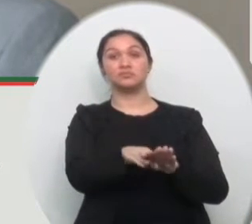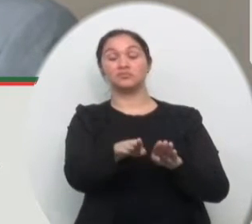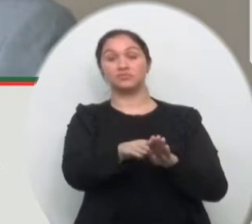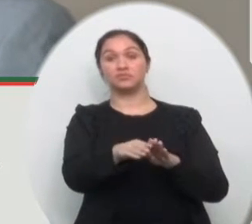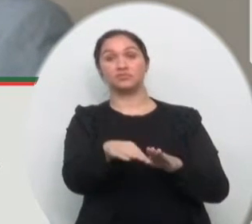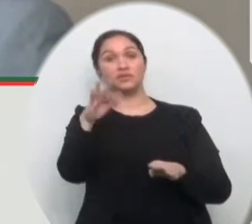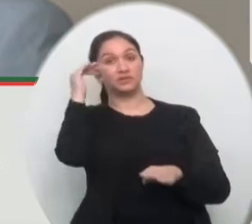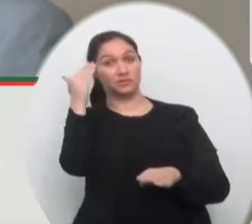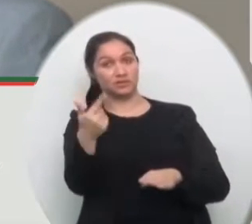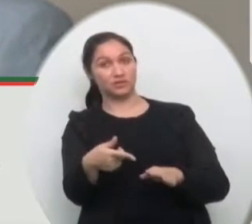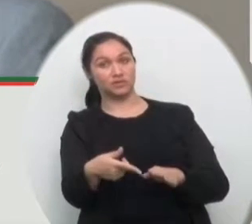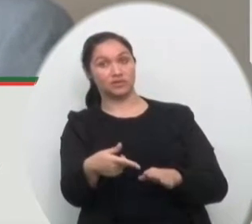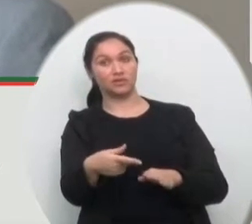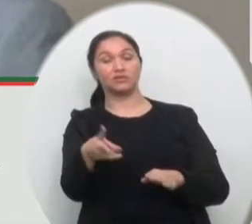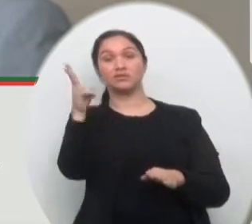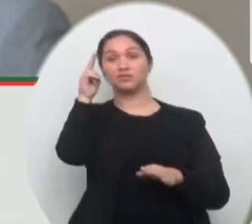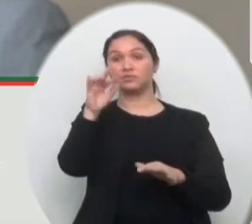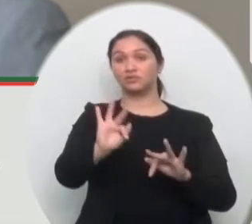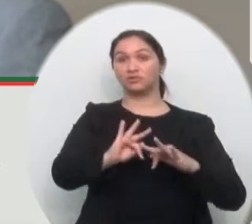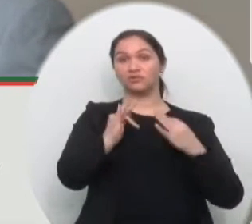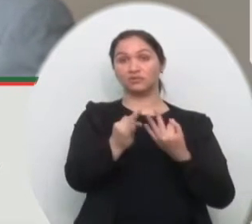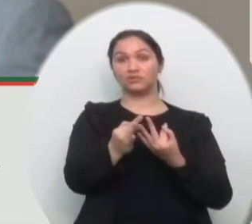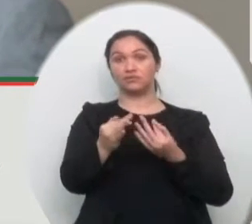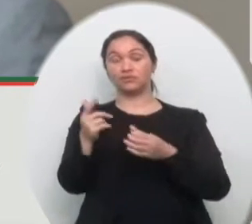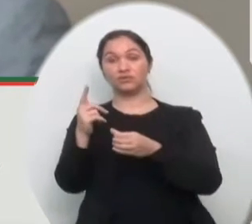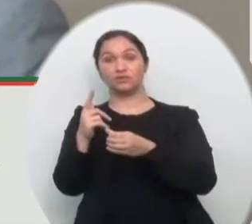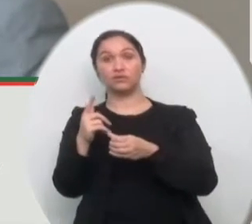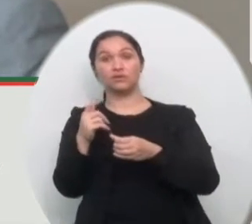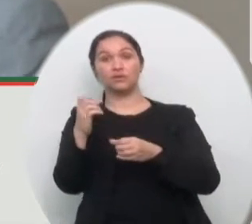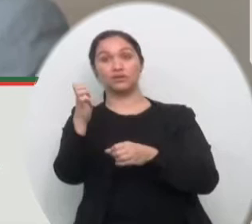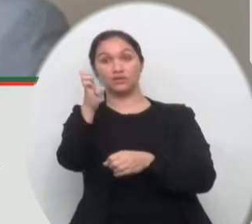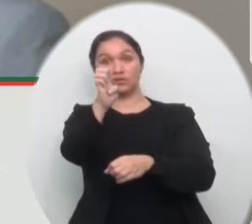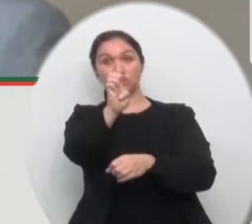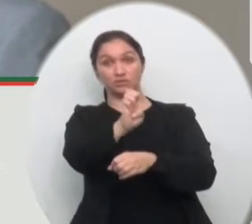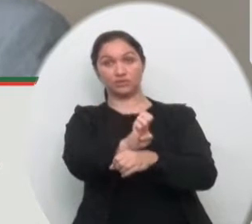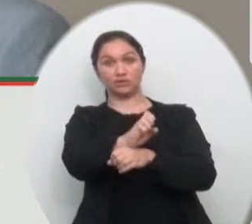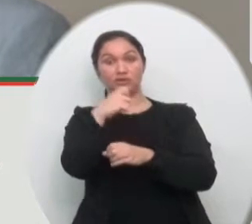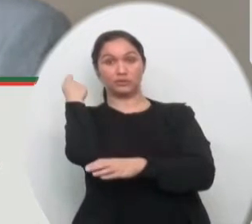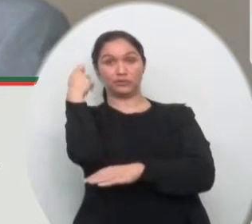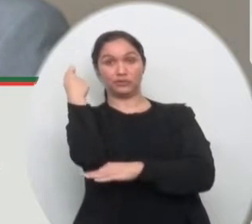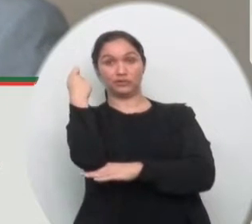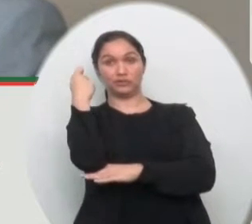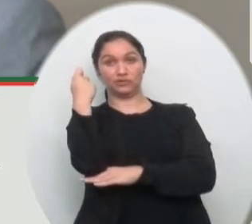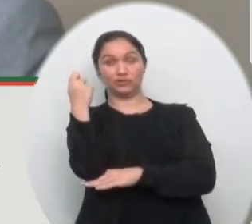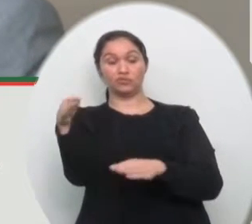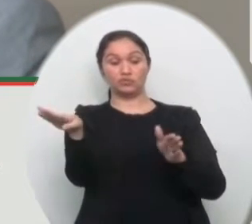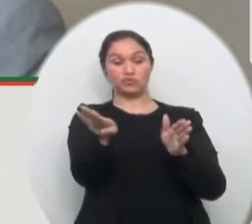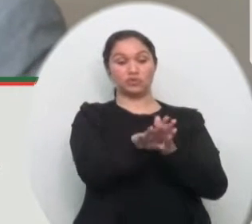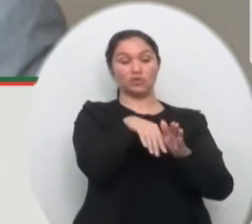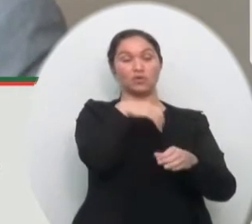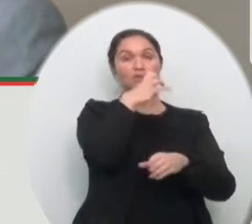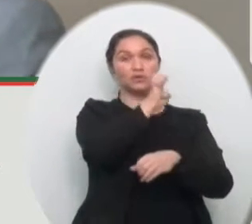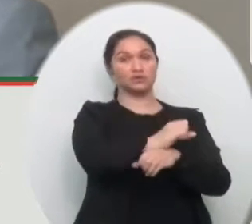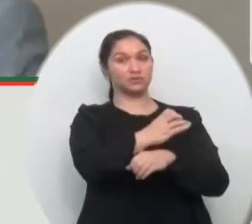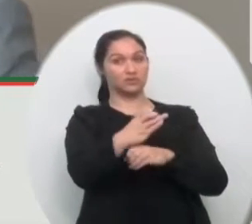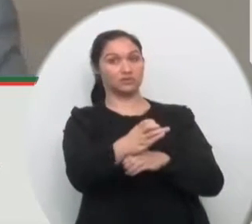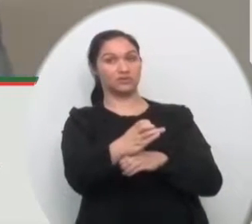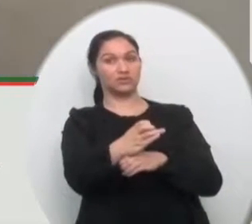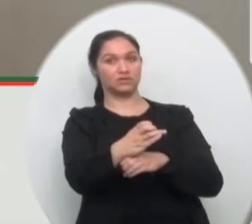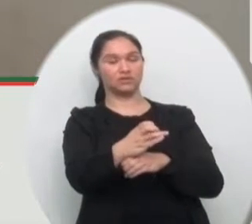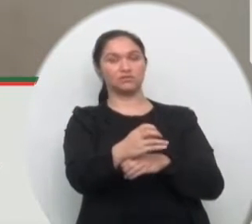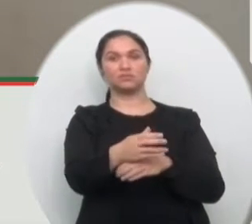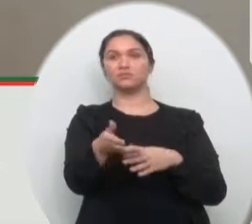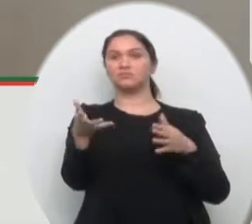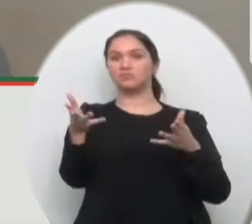né, os corações e trazendo realmente conhecimento que é